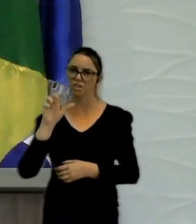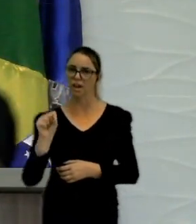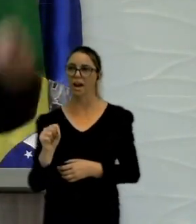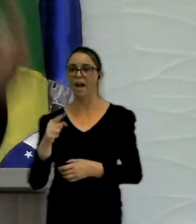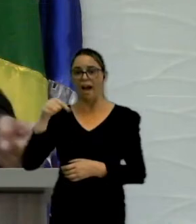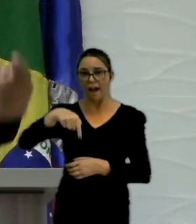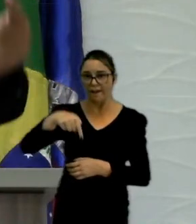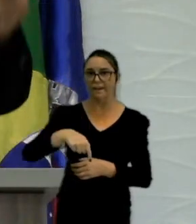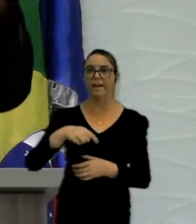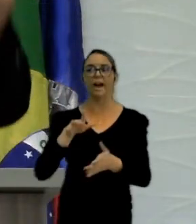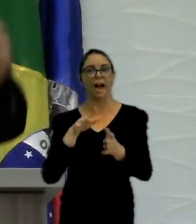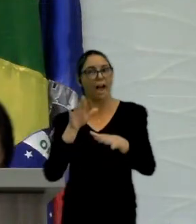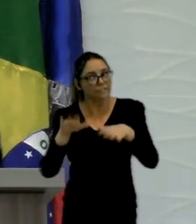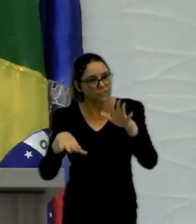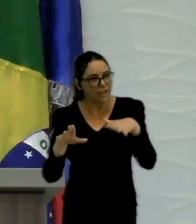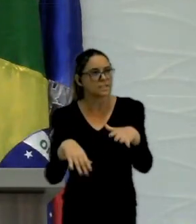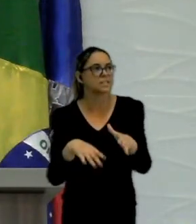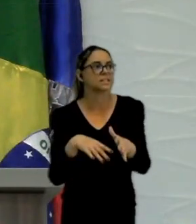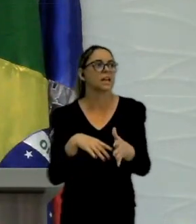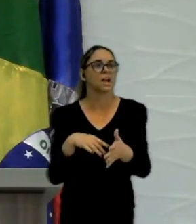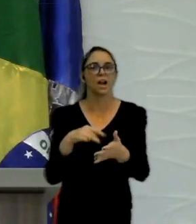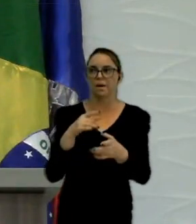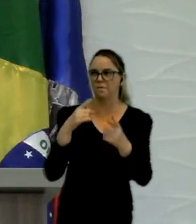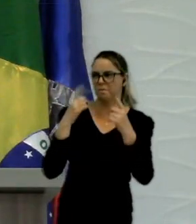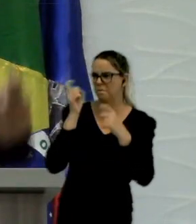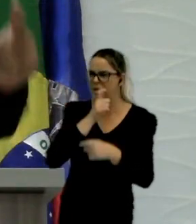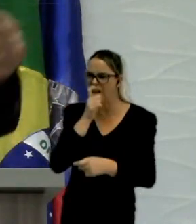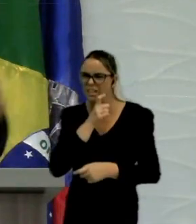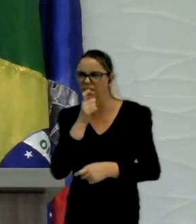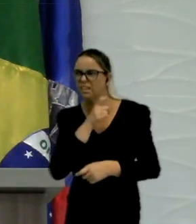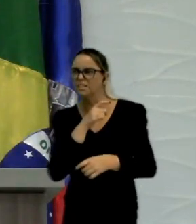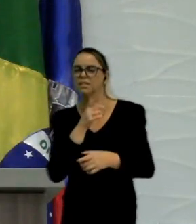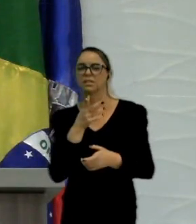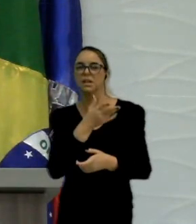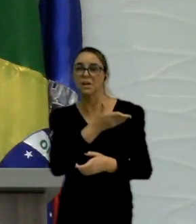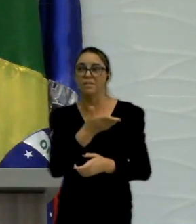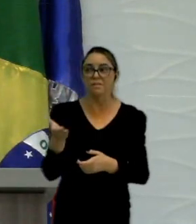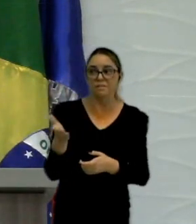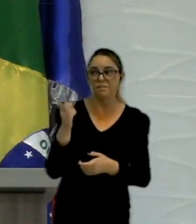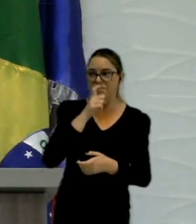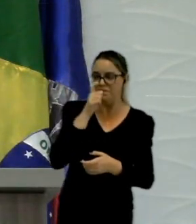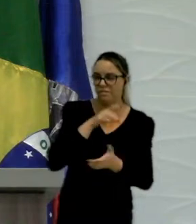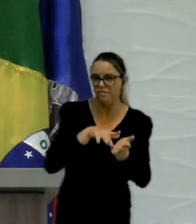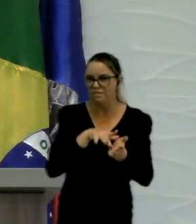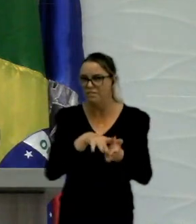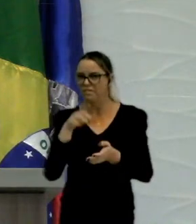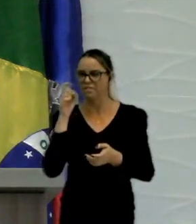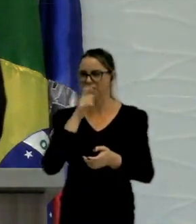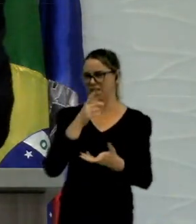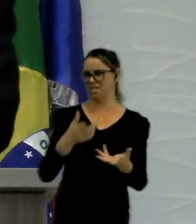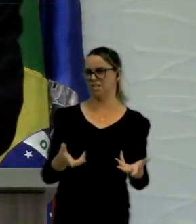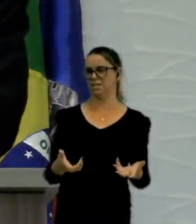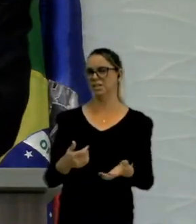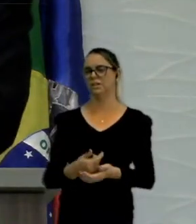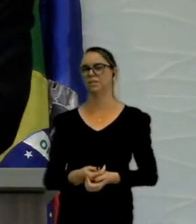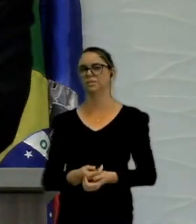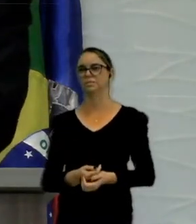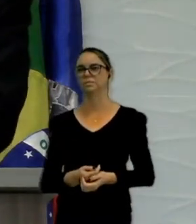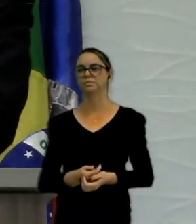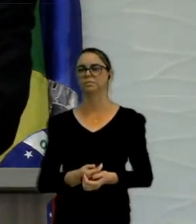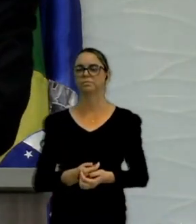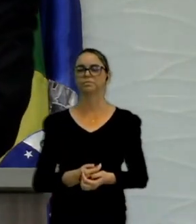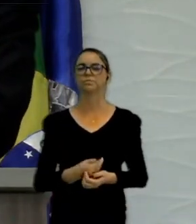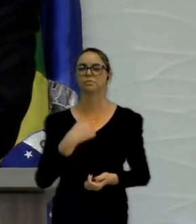conversa. Aqui tem mania de faltar com a verdade. Mania de faltar com a verdade. Aí vem. Não,